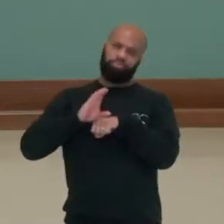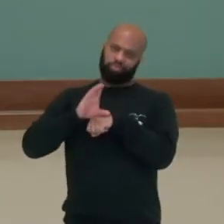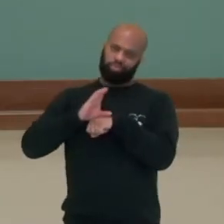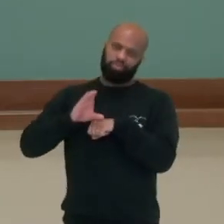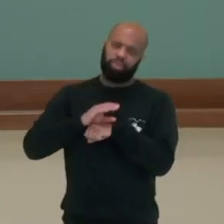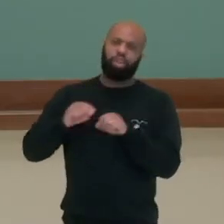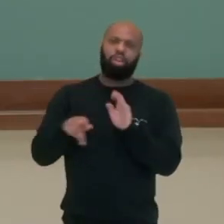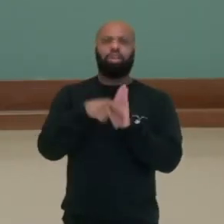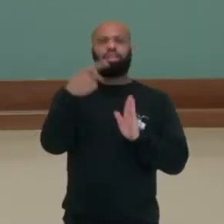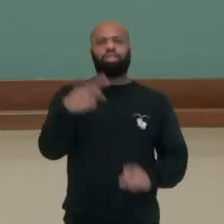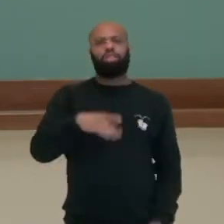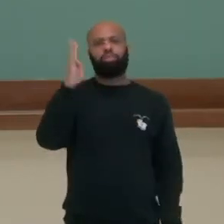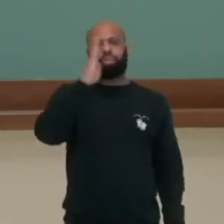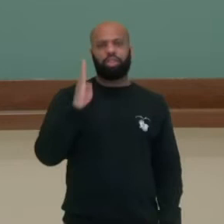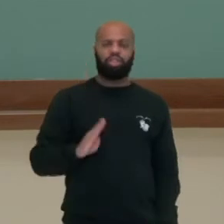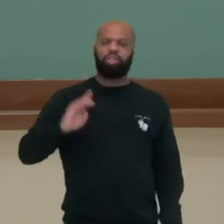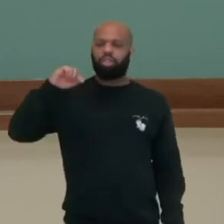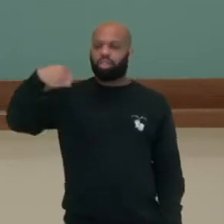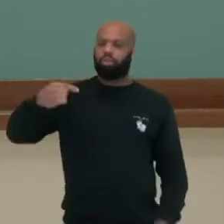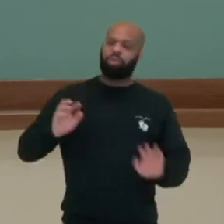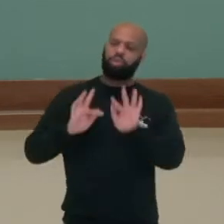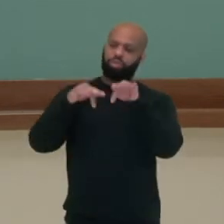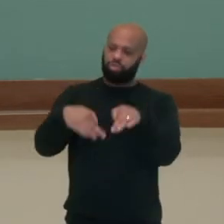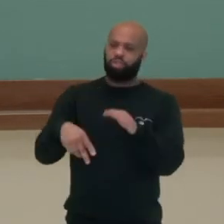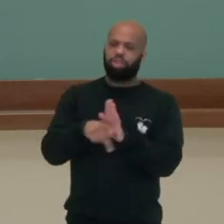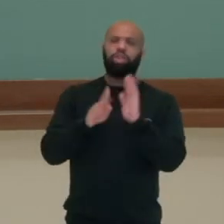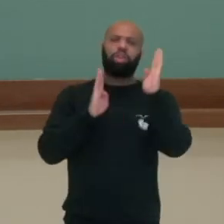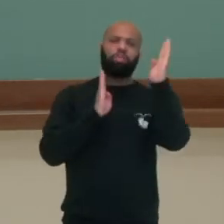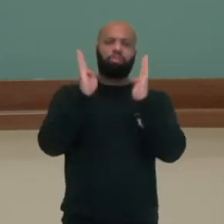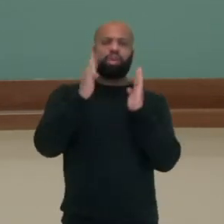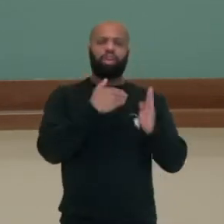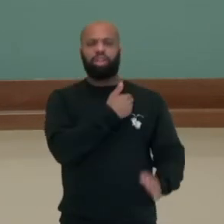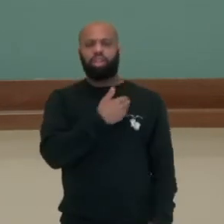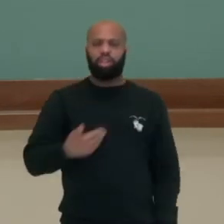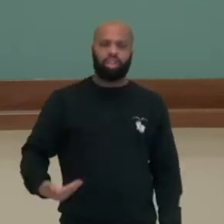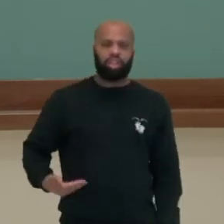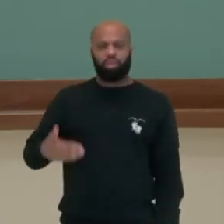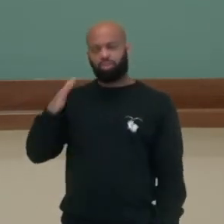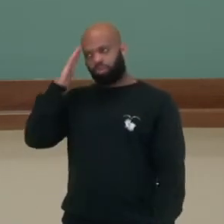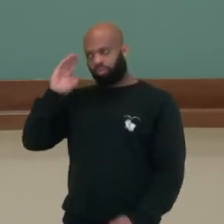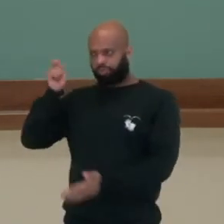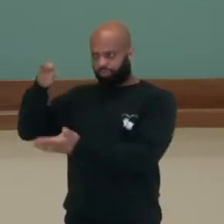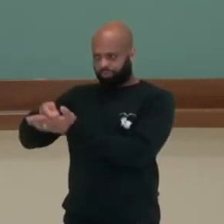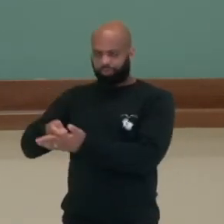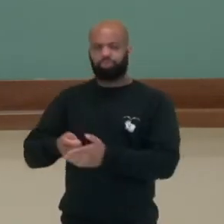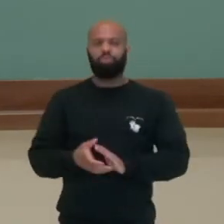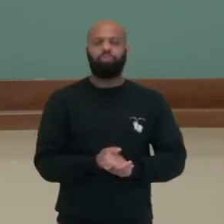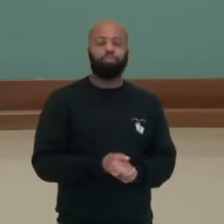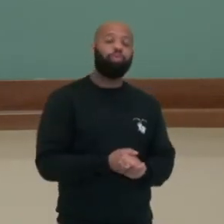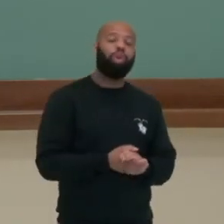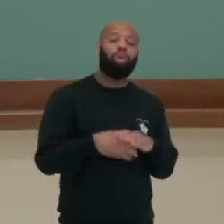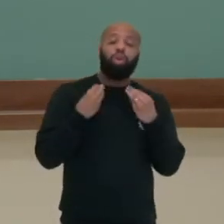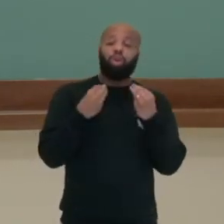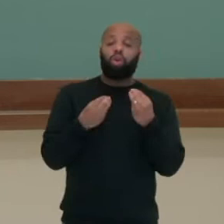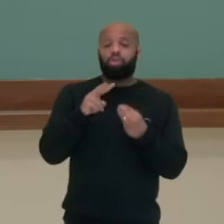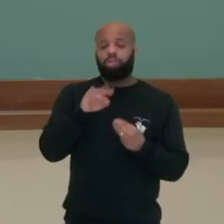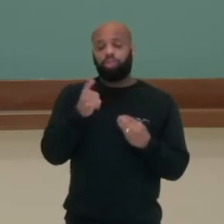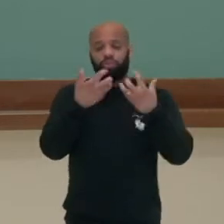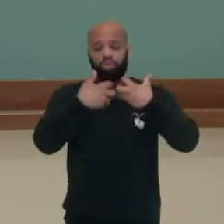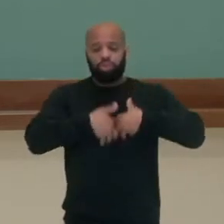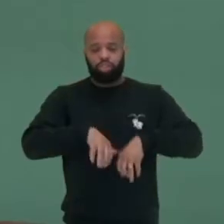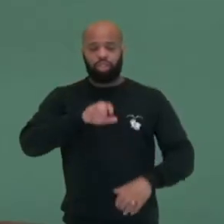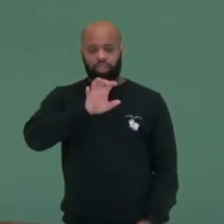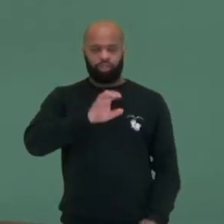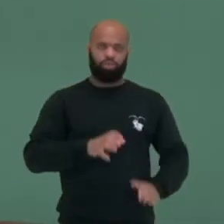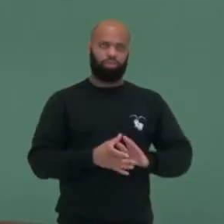Constituição do Brasil após o fim do regime militar. Então, como ia funcionar o trabalho dessa